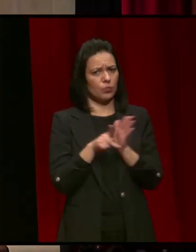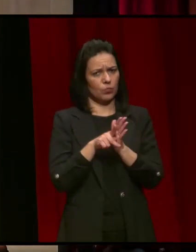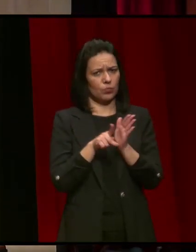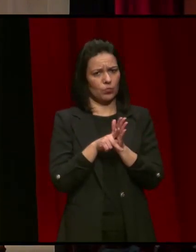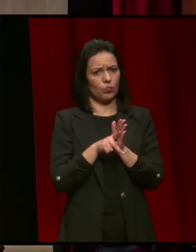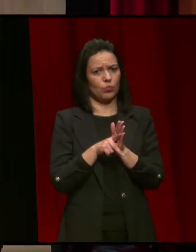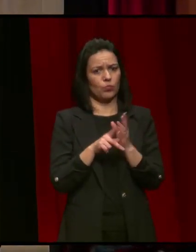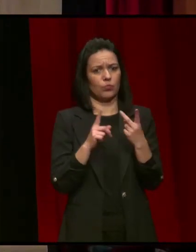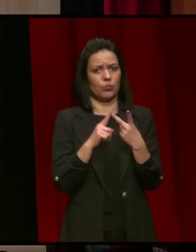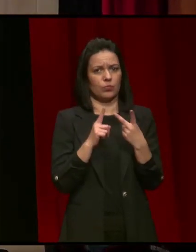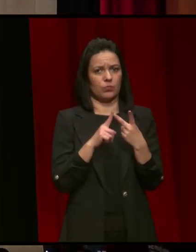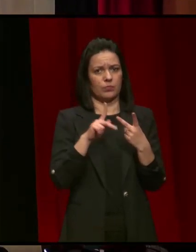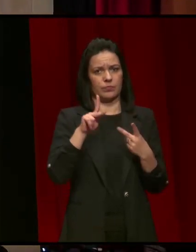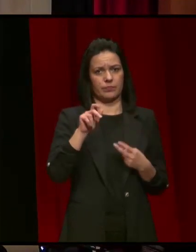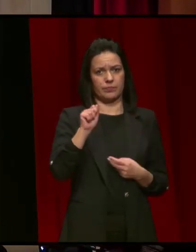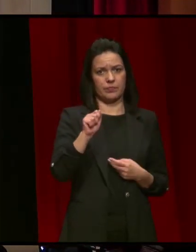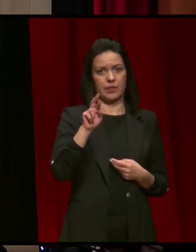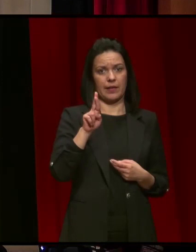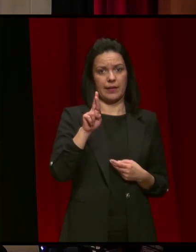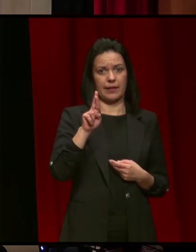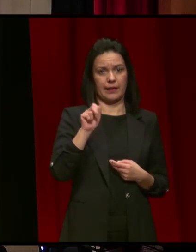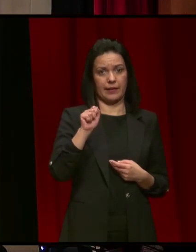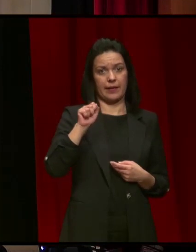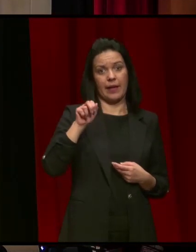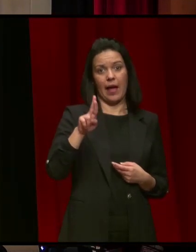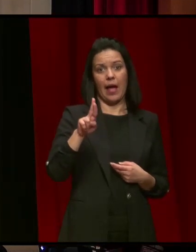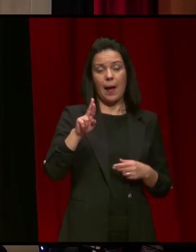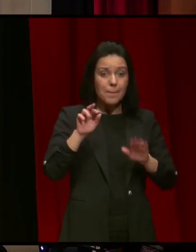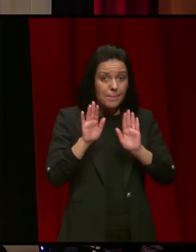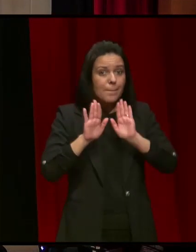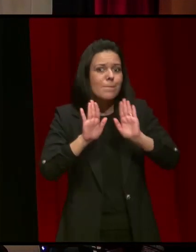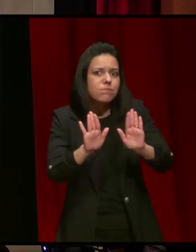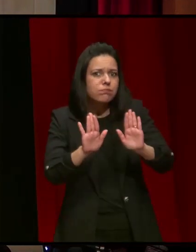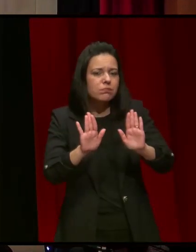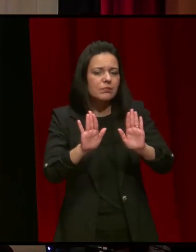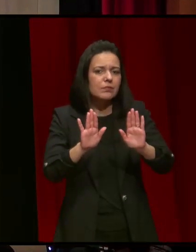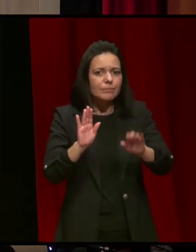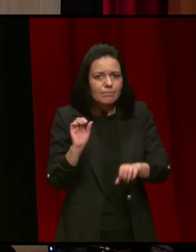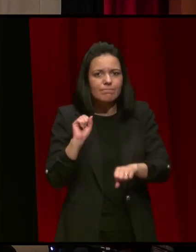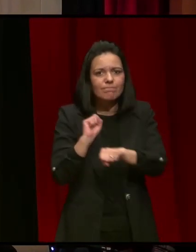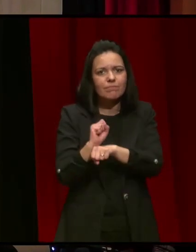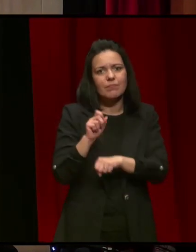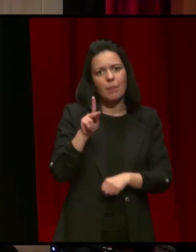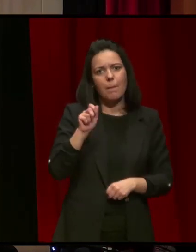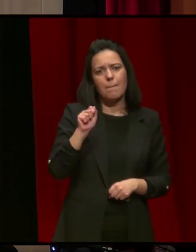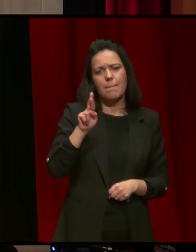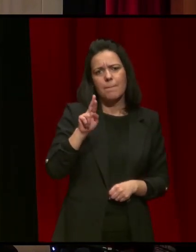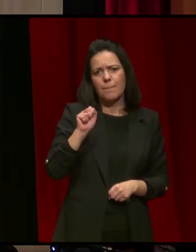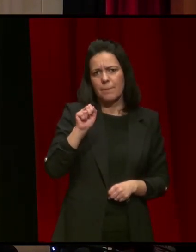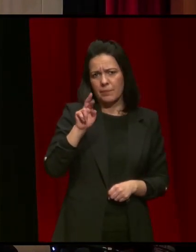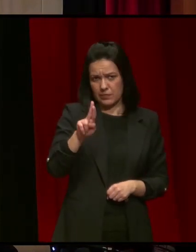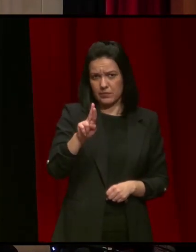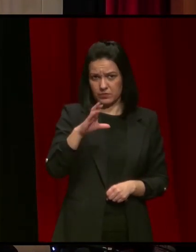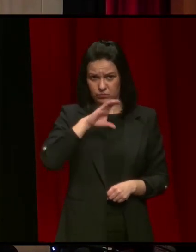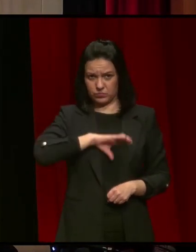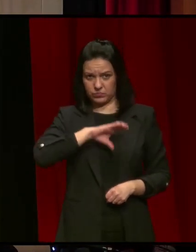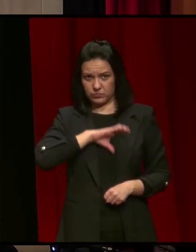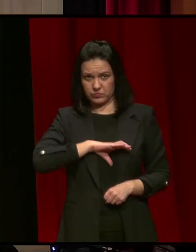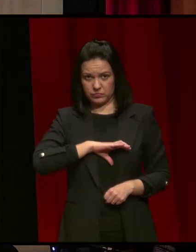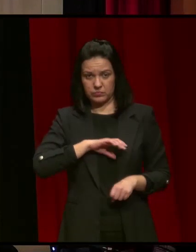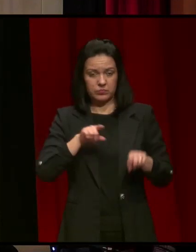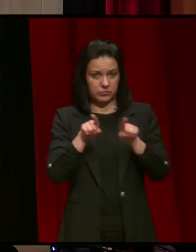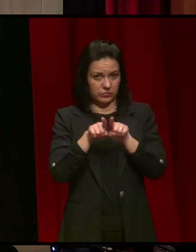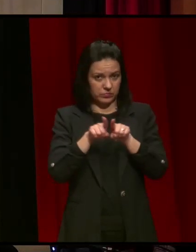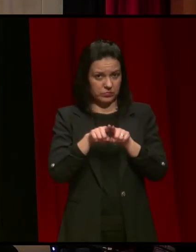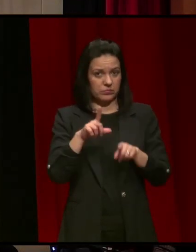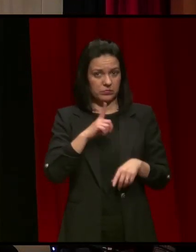na verdade é B-A-R-A, se você fosse colocar em português, bará. E quando a gente escreve em translitera, a gente bota um ifenzinho no